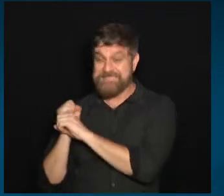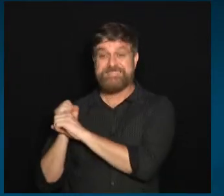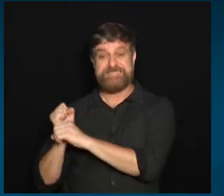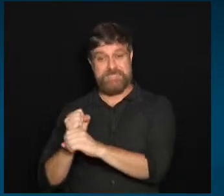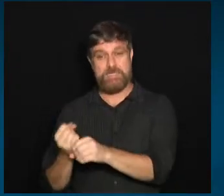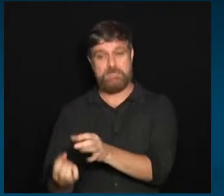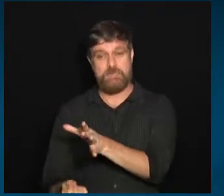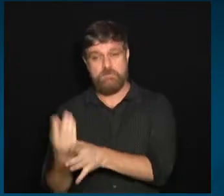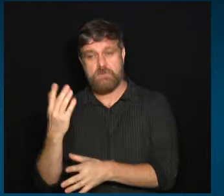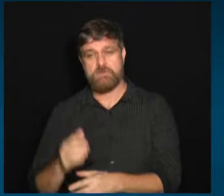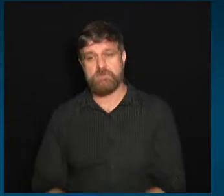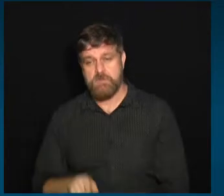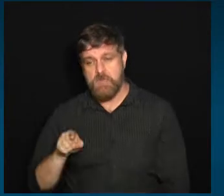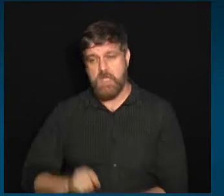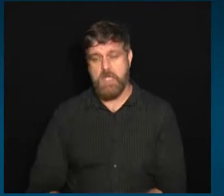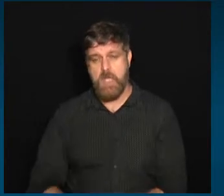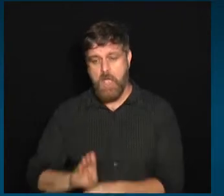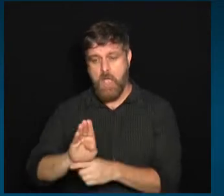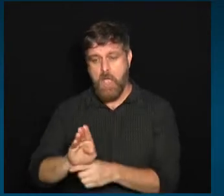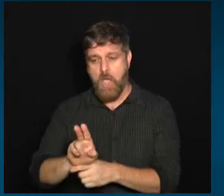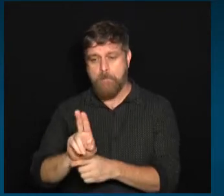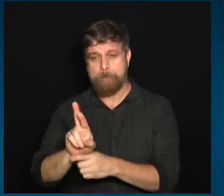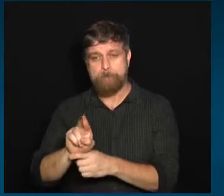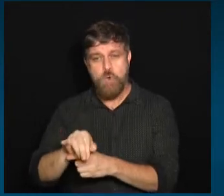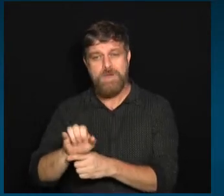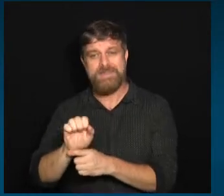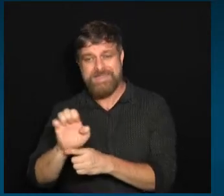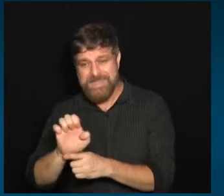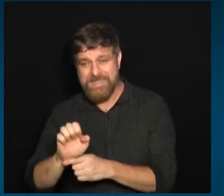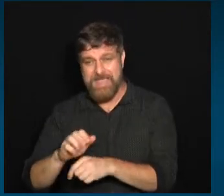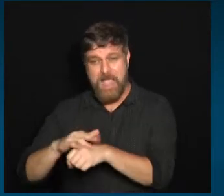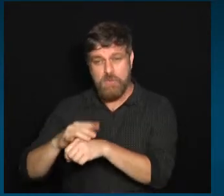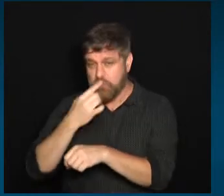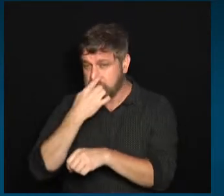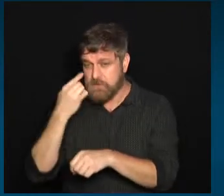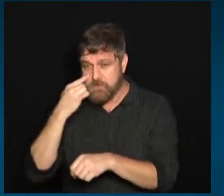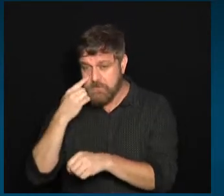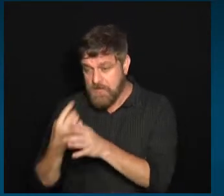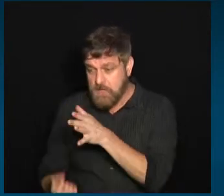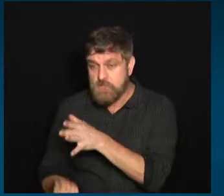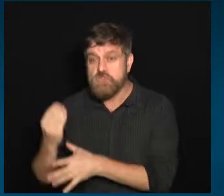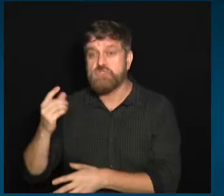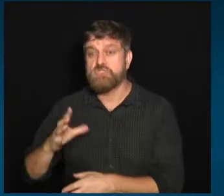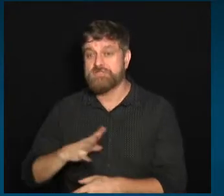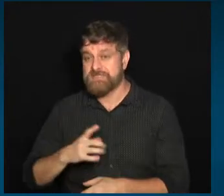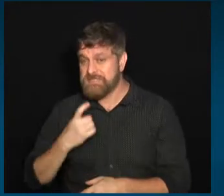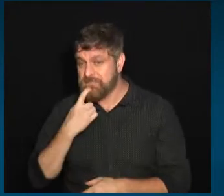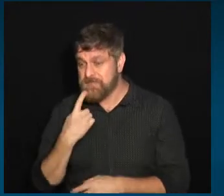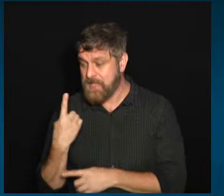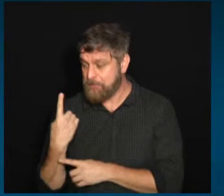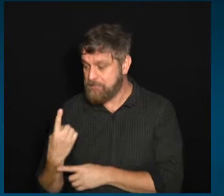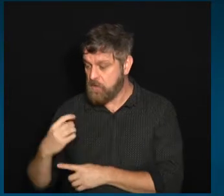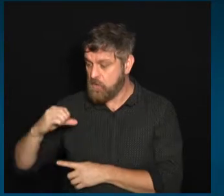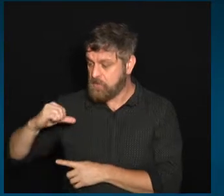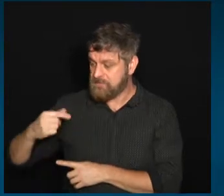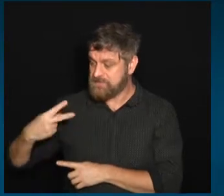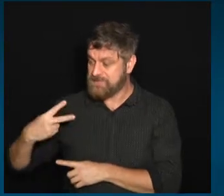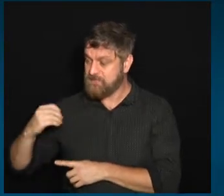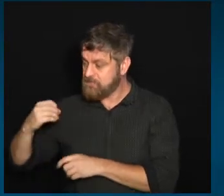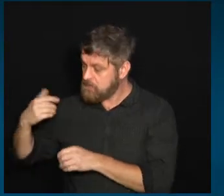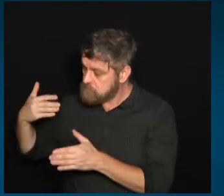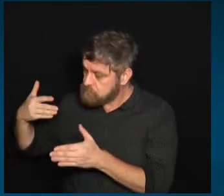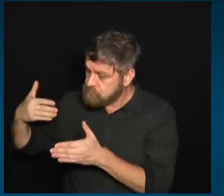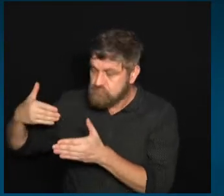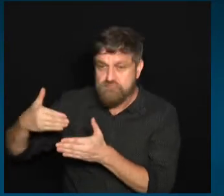O Instituto Burnier é um hospital especializado em doença dos olhos e atua em Campinas desde 1920. Aprovado em primeira